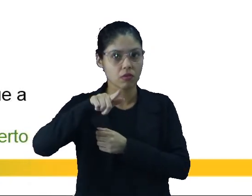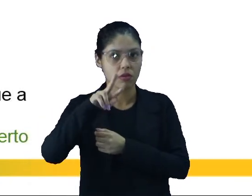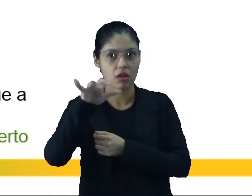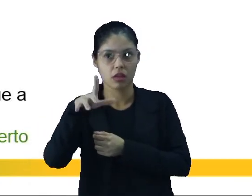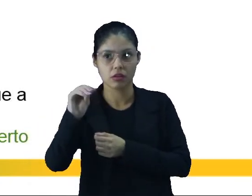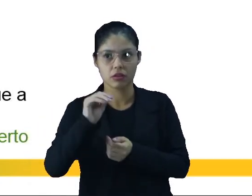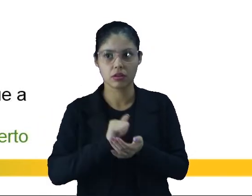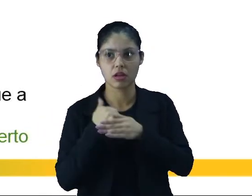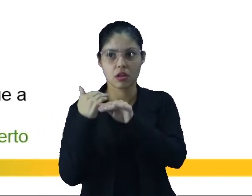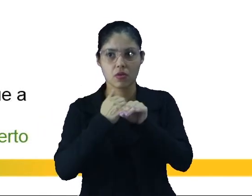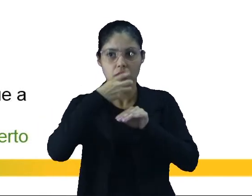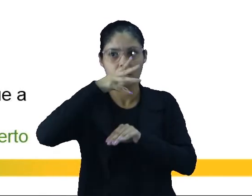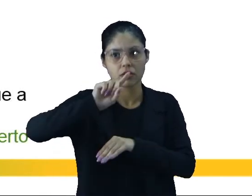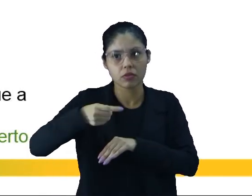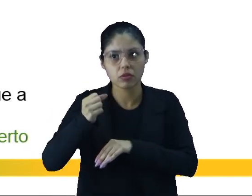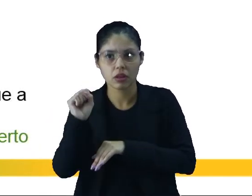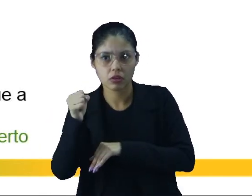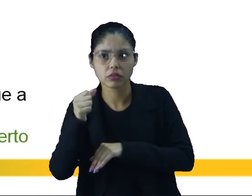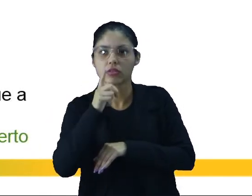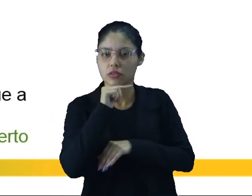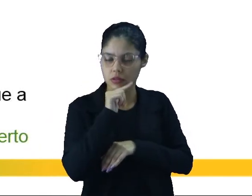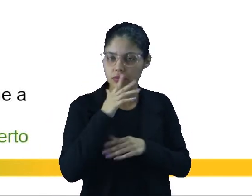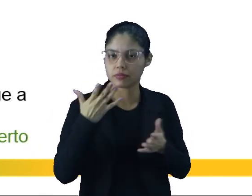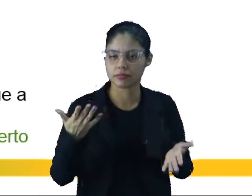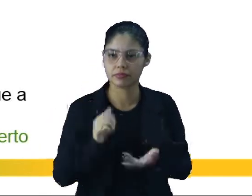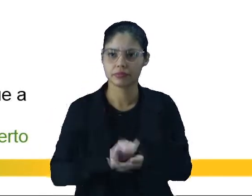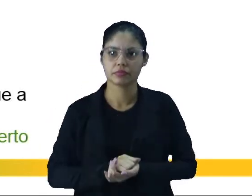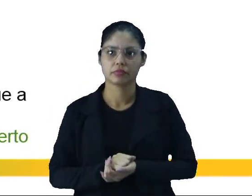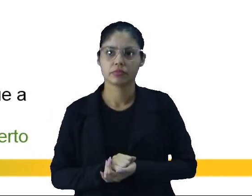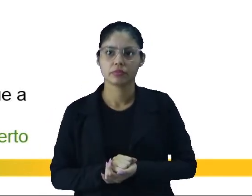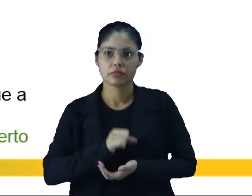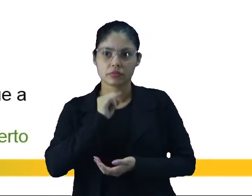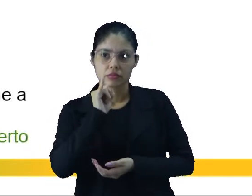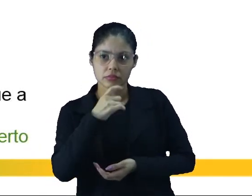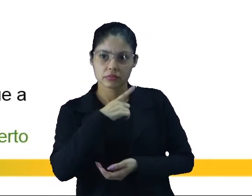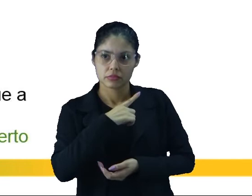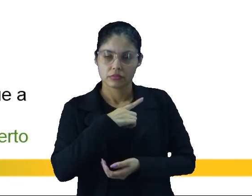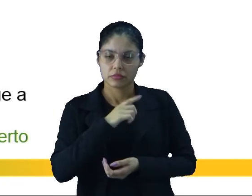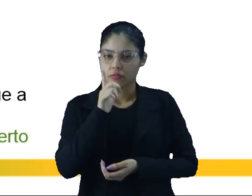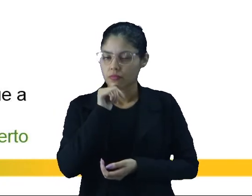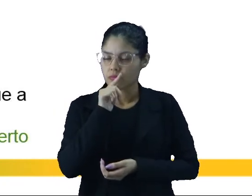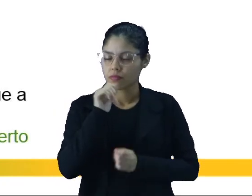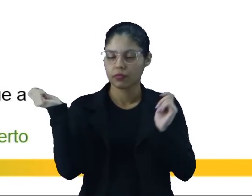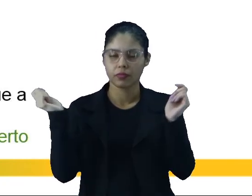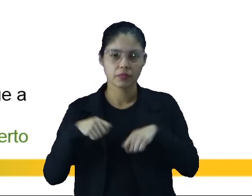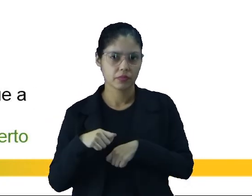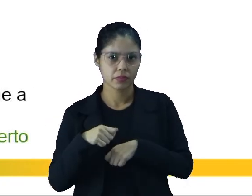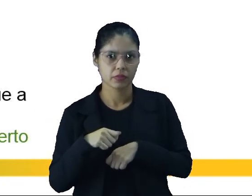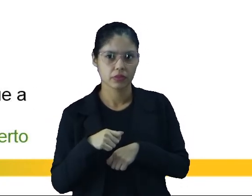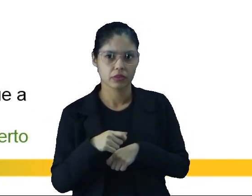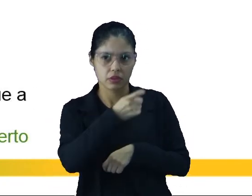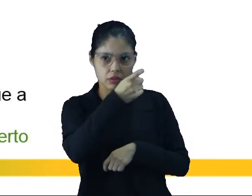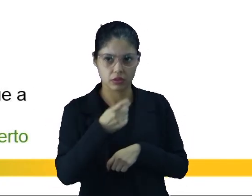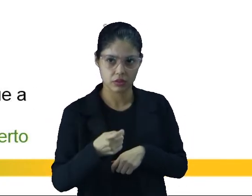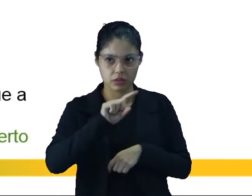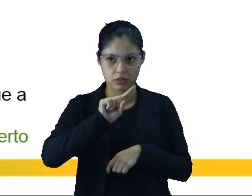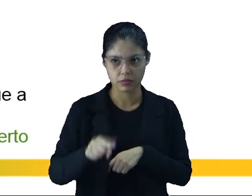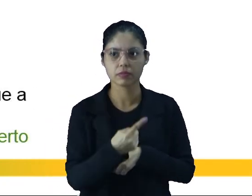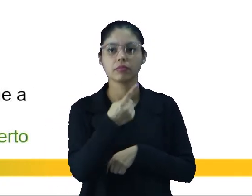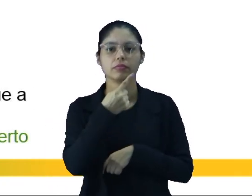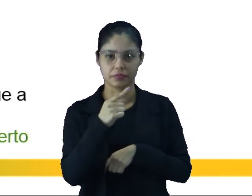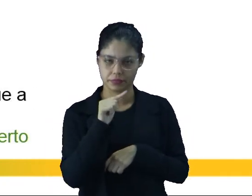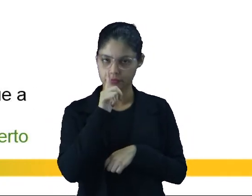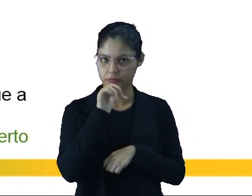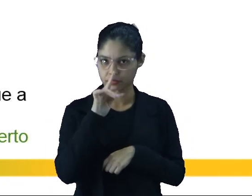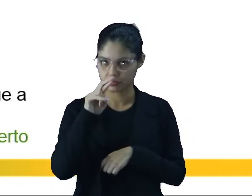1 galão é igual a 3,8 litros de água. Se um tanque de água possui a capacidade para x mil litros,